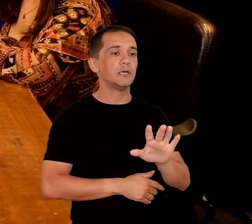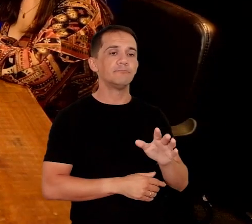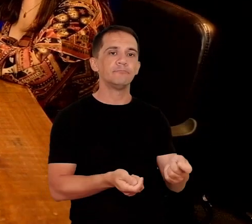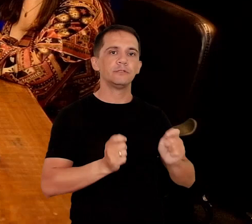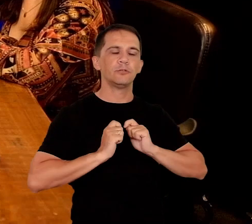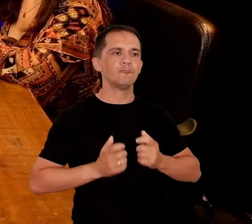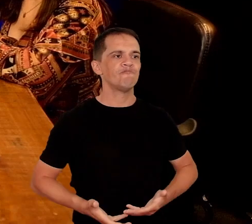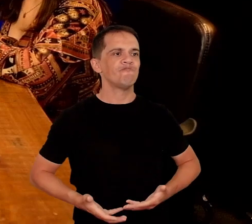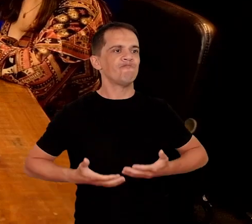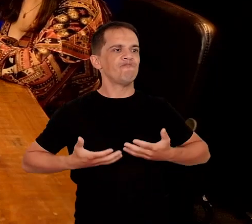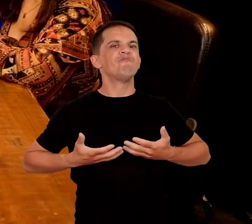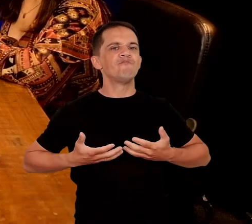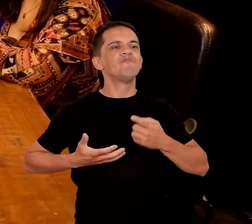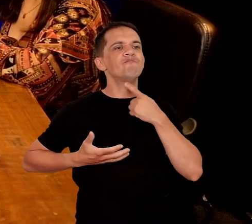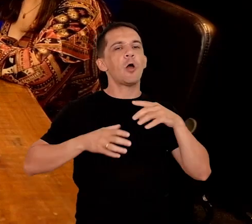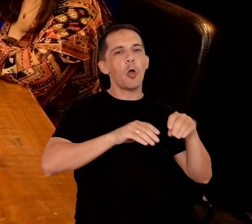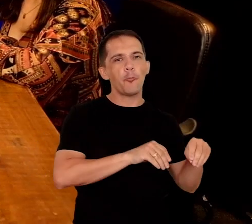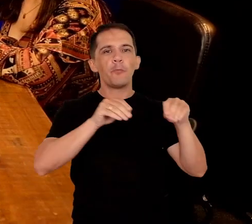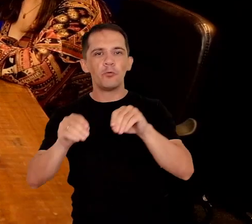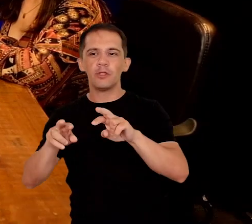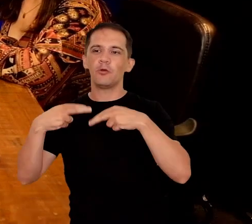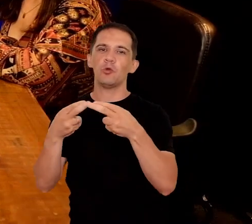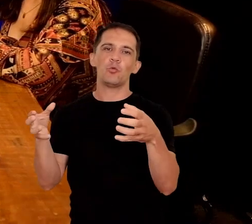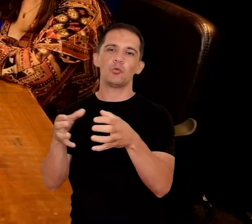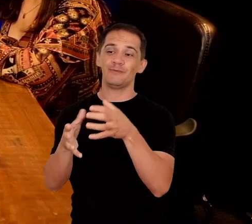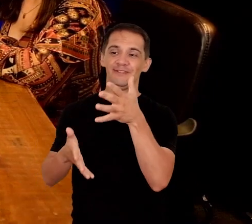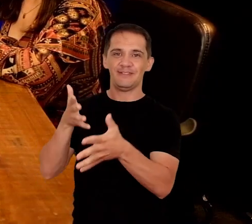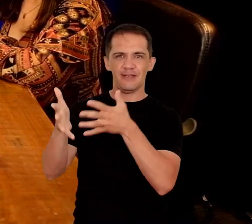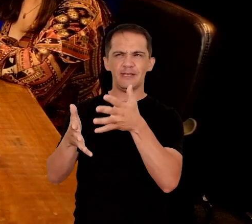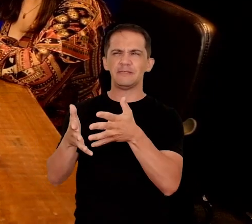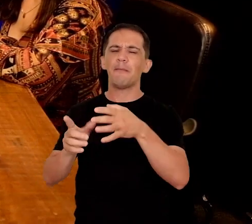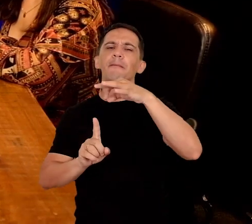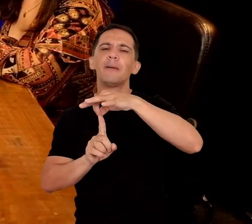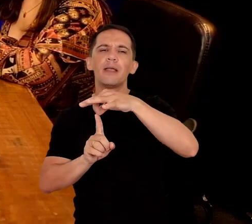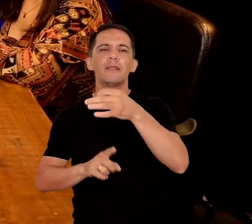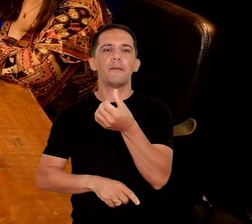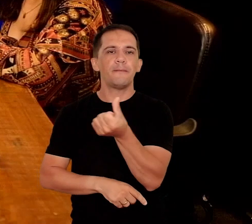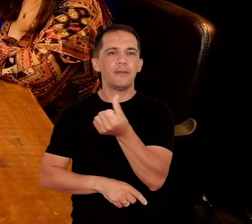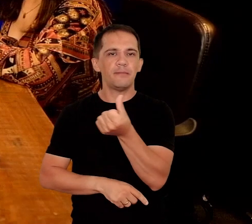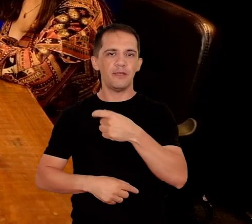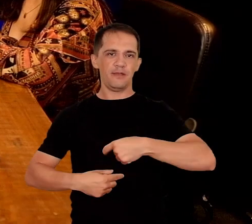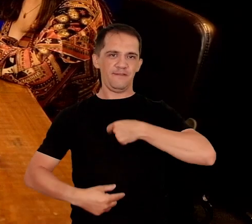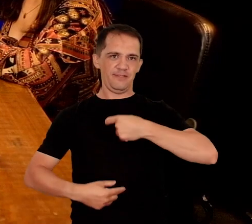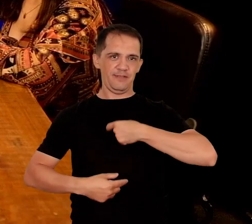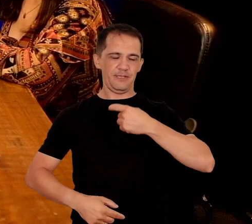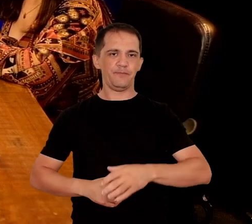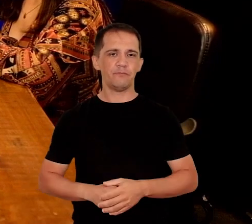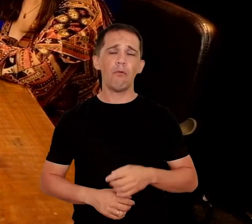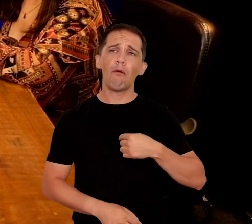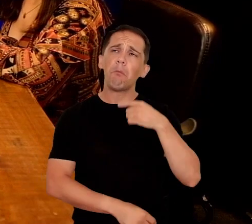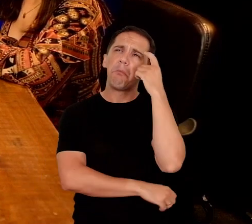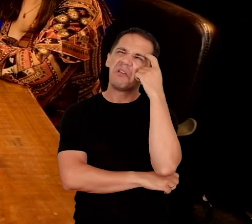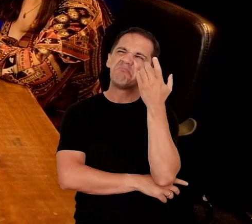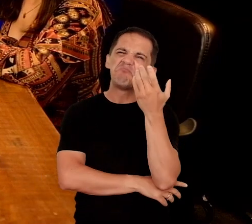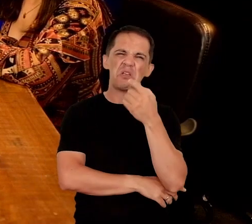que a gente precisava para começar a apoiar uma congregação ali na 66 de Gravataí, na Parada 66. Uhum. Mas